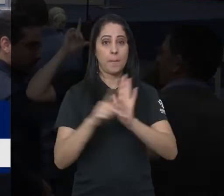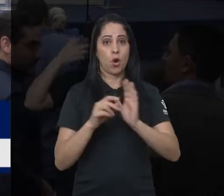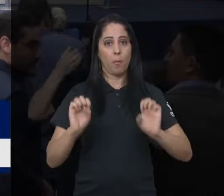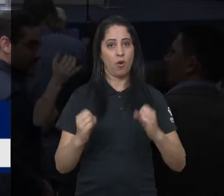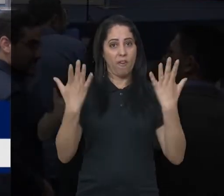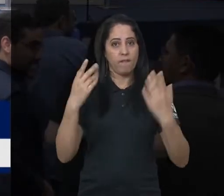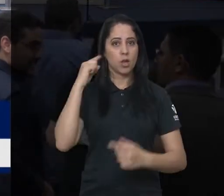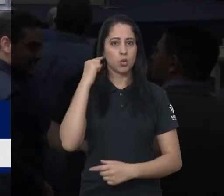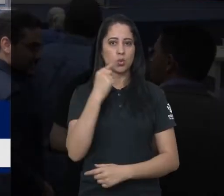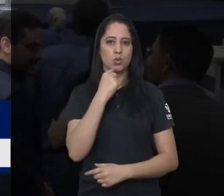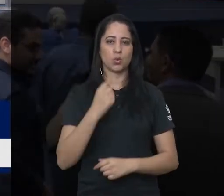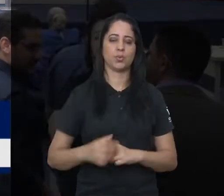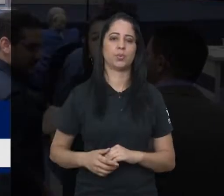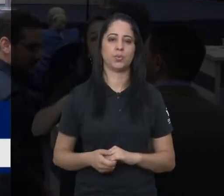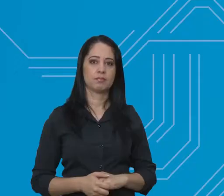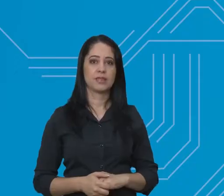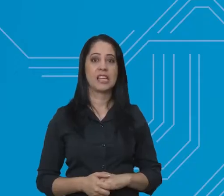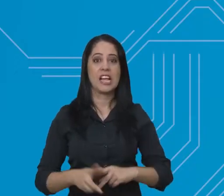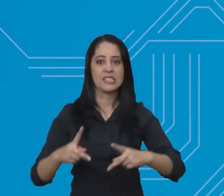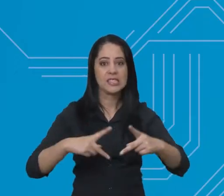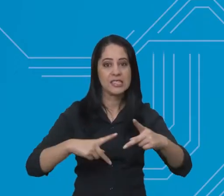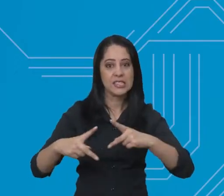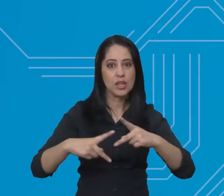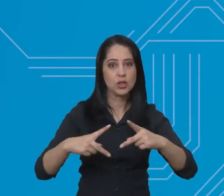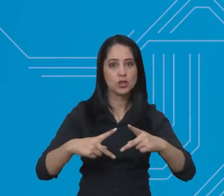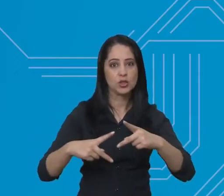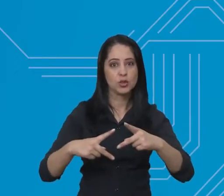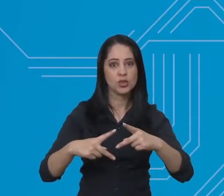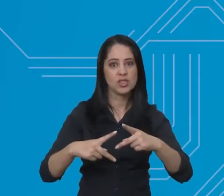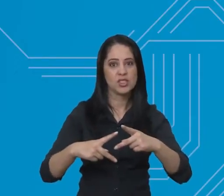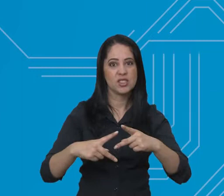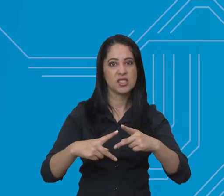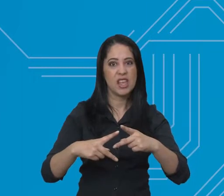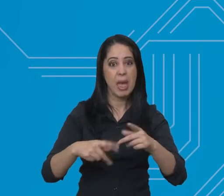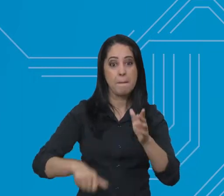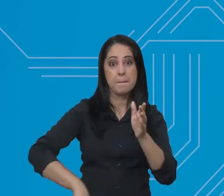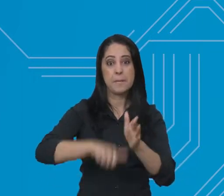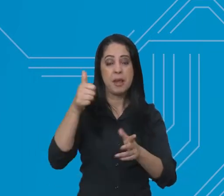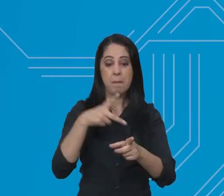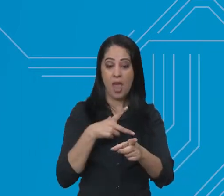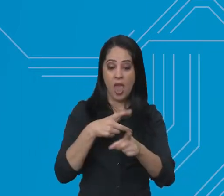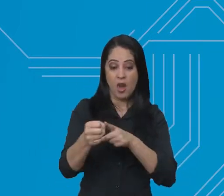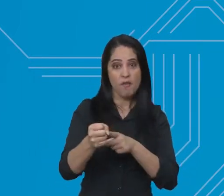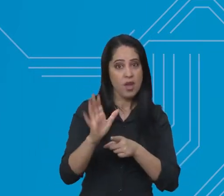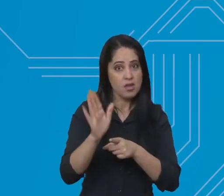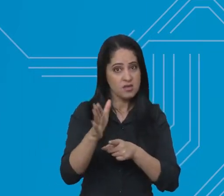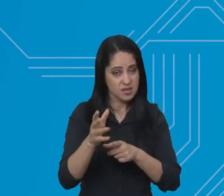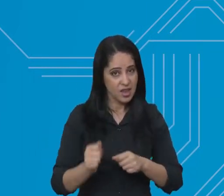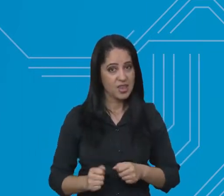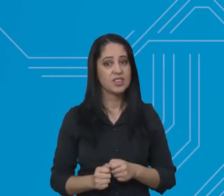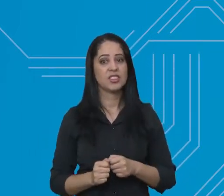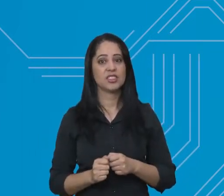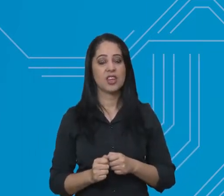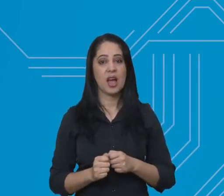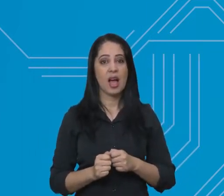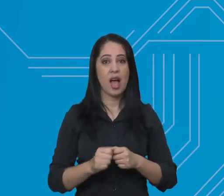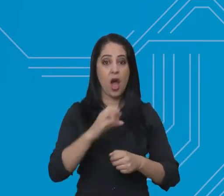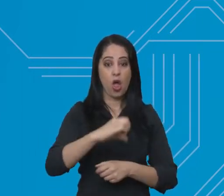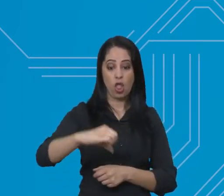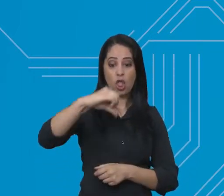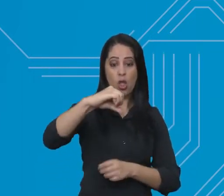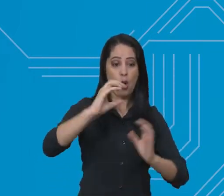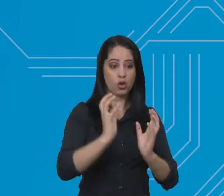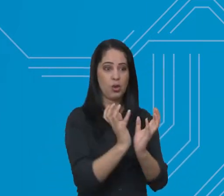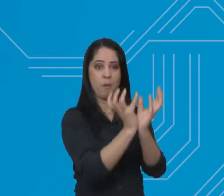Surdo 2022. São José dos Campos garantiu o título antecipado dos Jogos Regionais deste ano. É